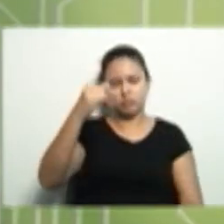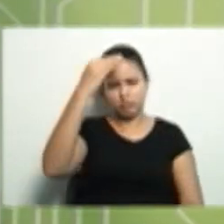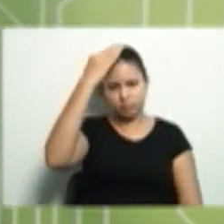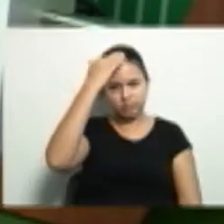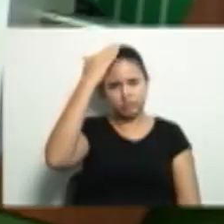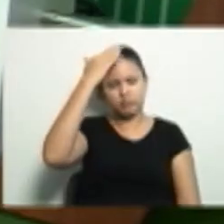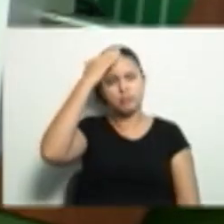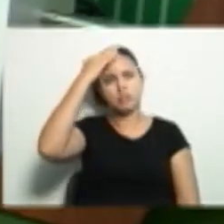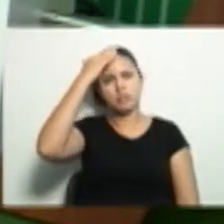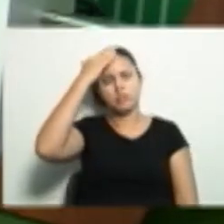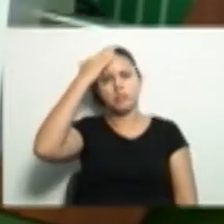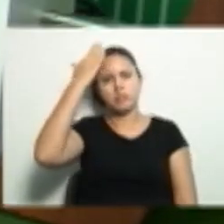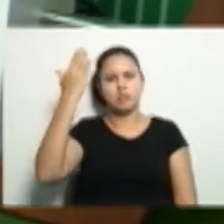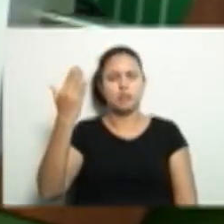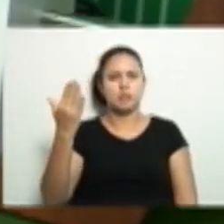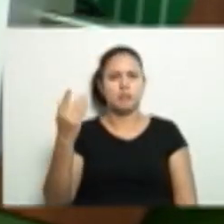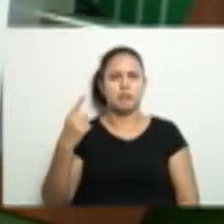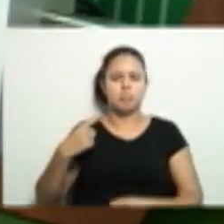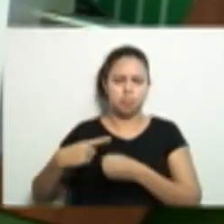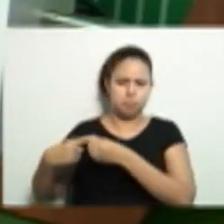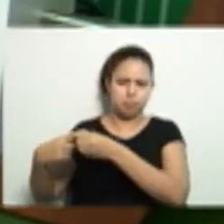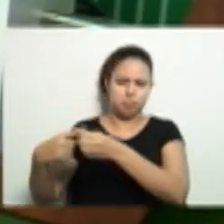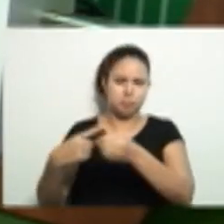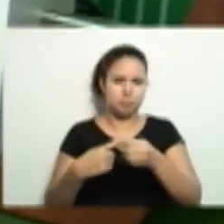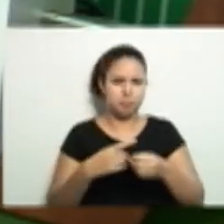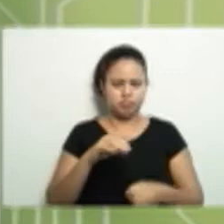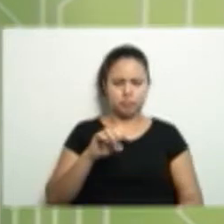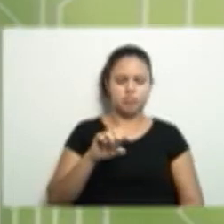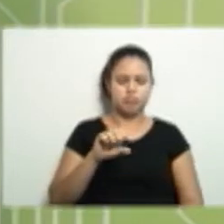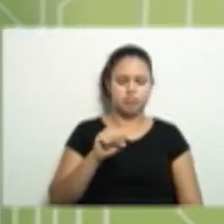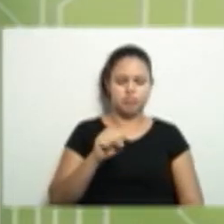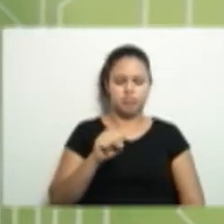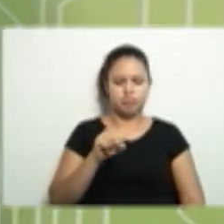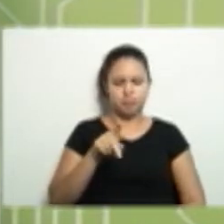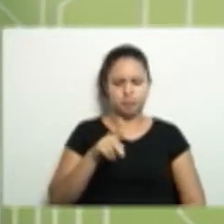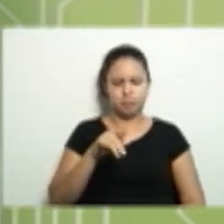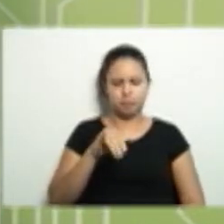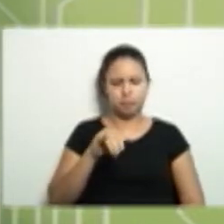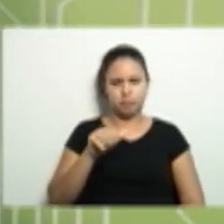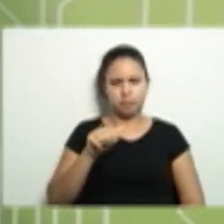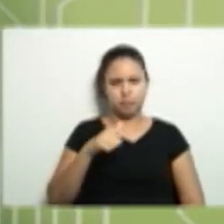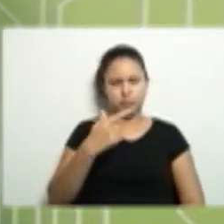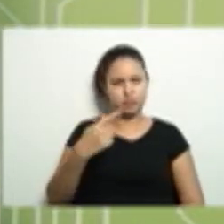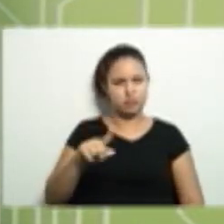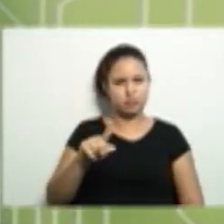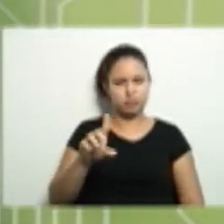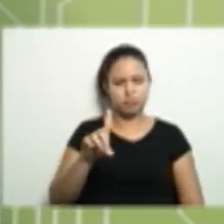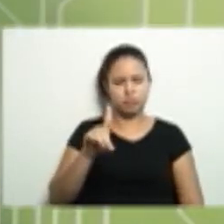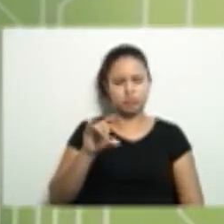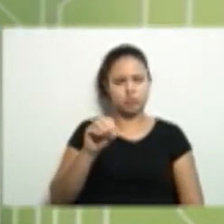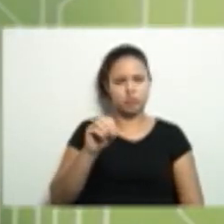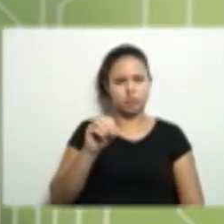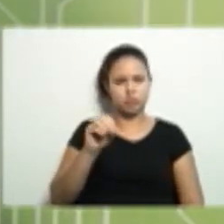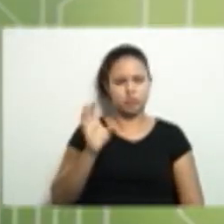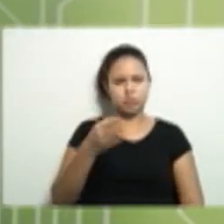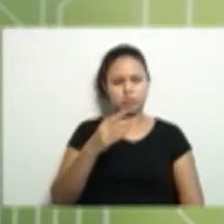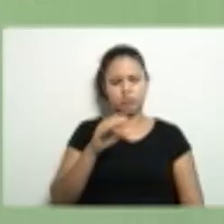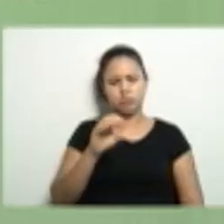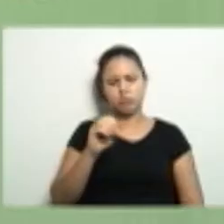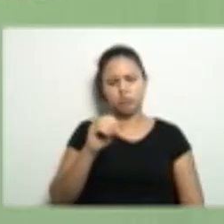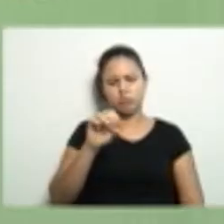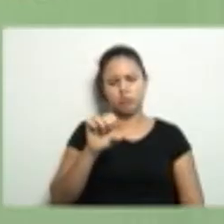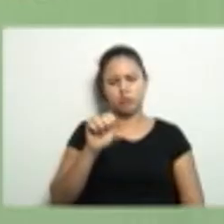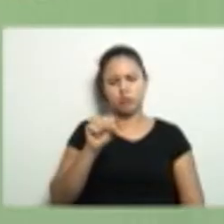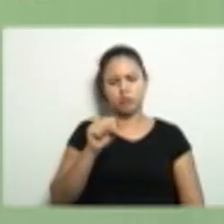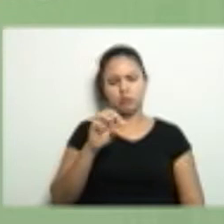de Espigão do Oeste. Muito grato ver vocês falando aqui com a gente, tá? Vamos para a